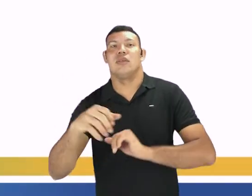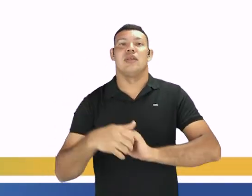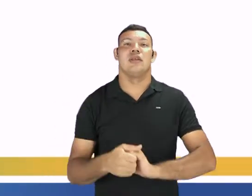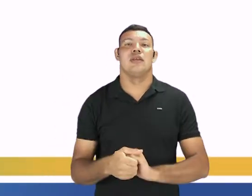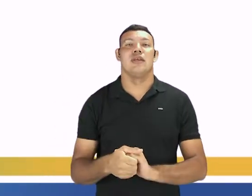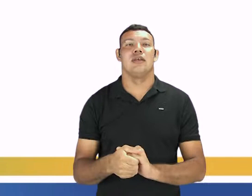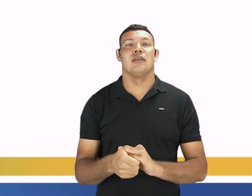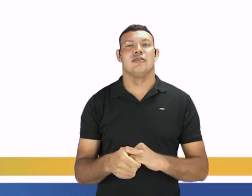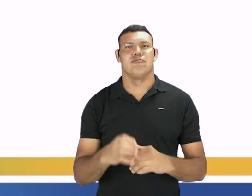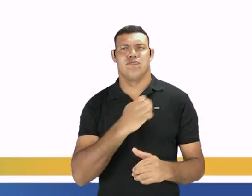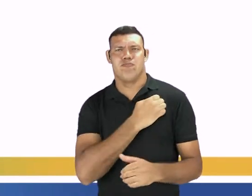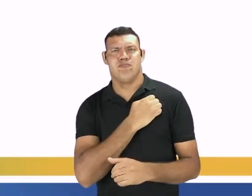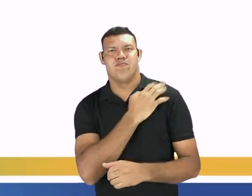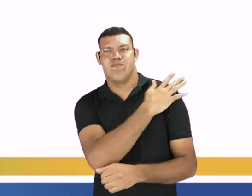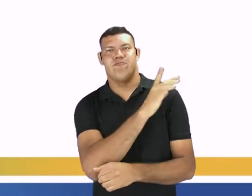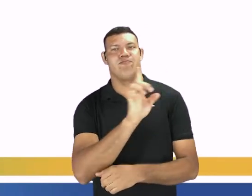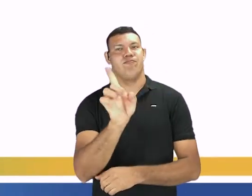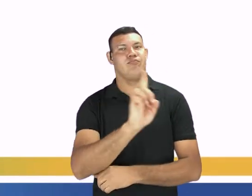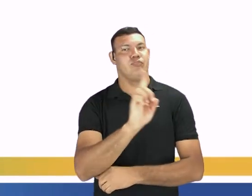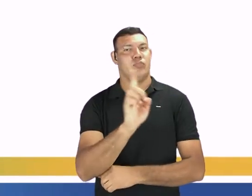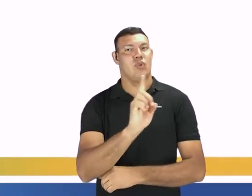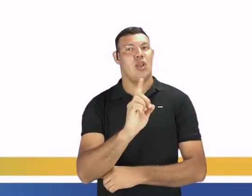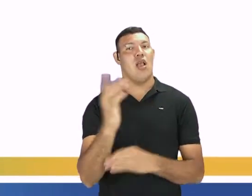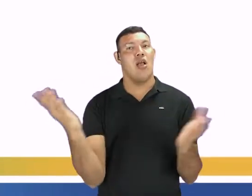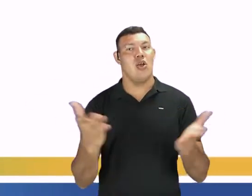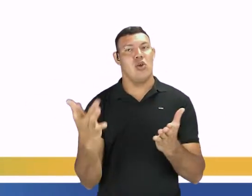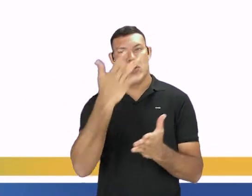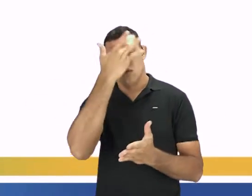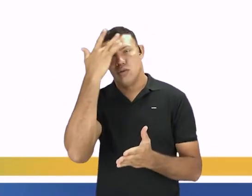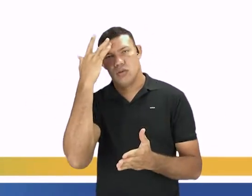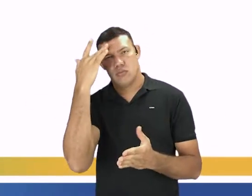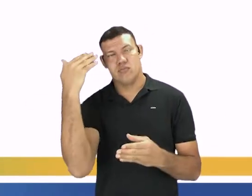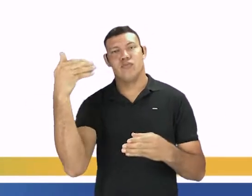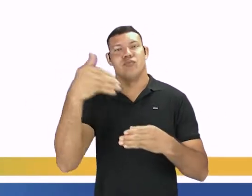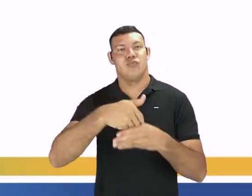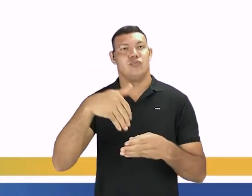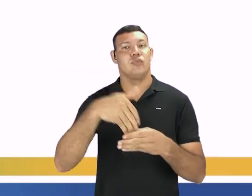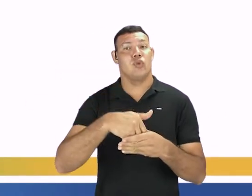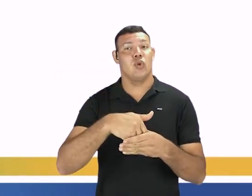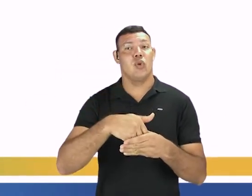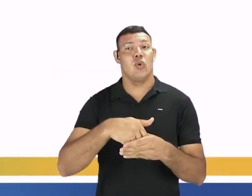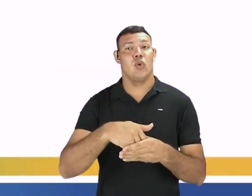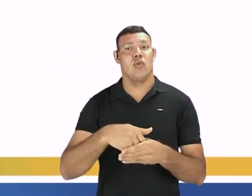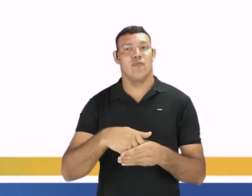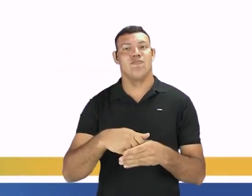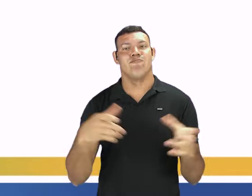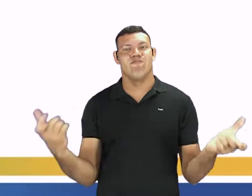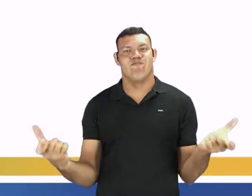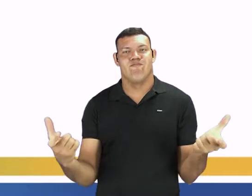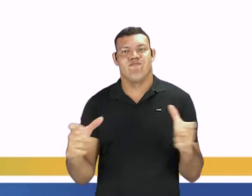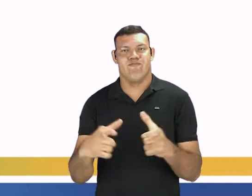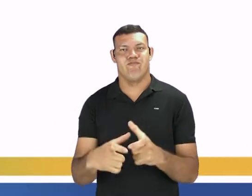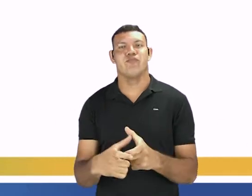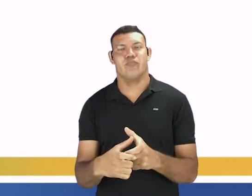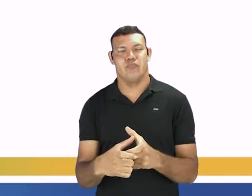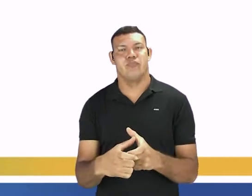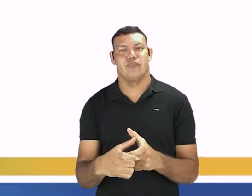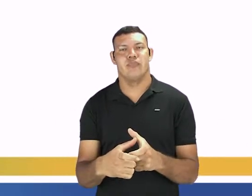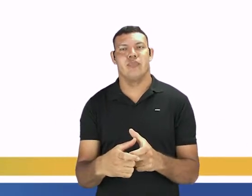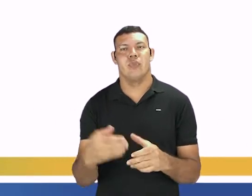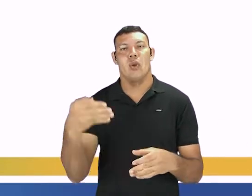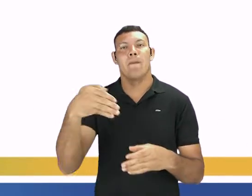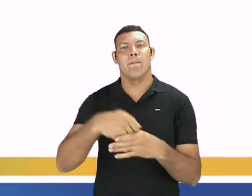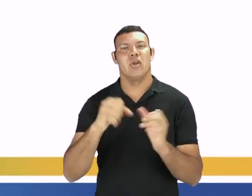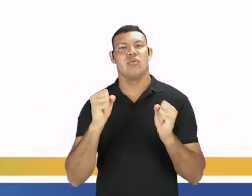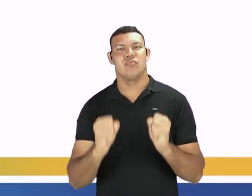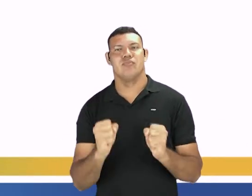os militares. O voto, né, ele continua sendo restrito aí à minoria, como a gente viu na aula